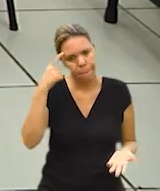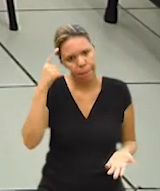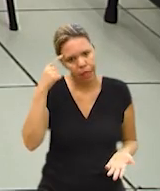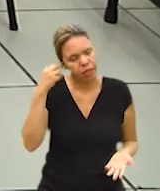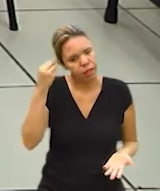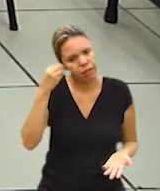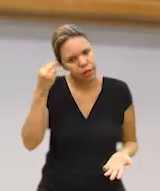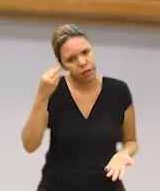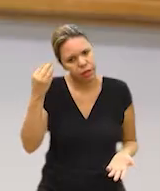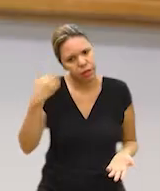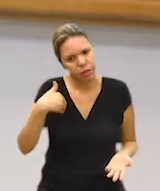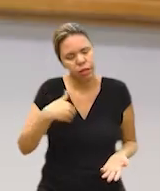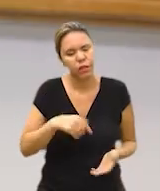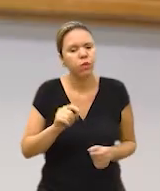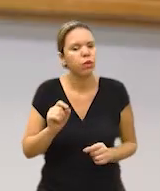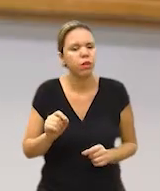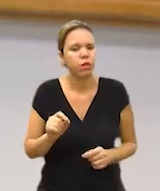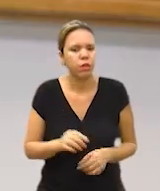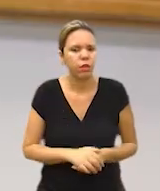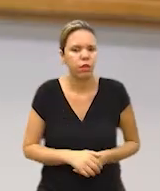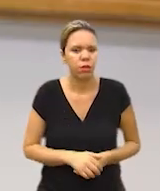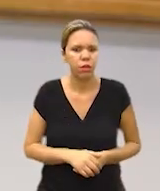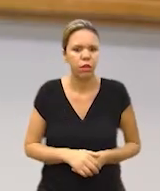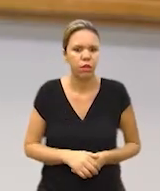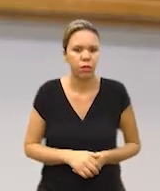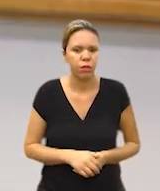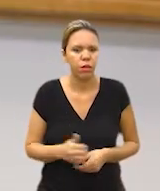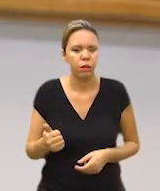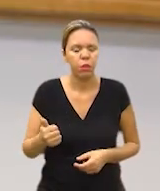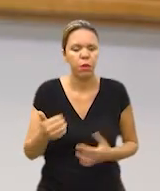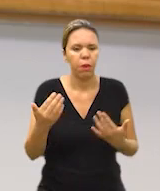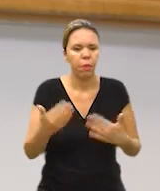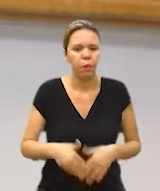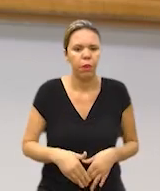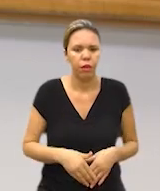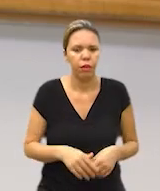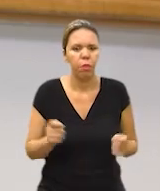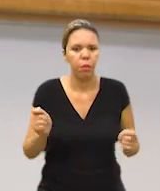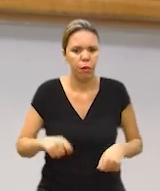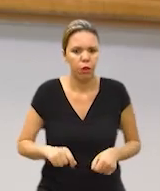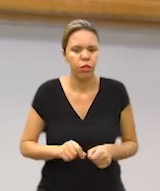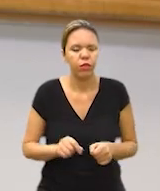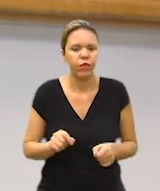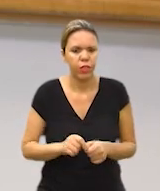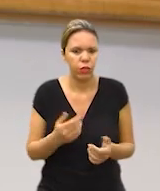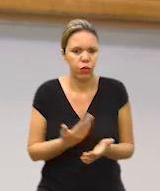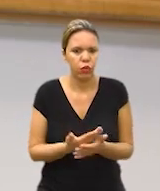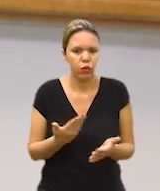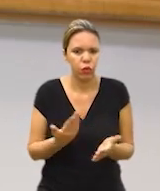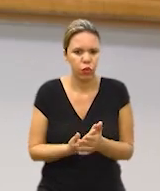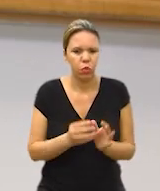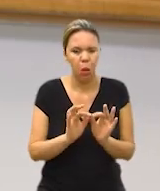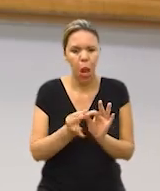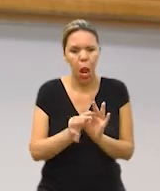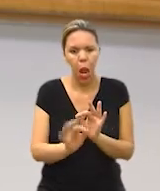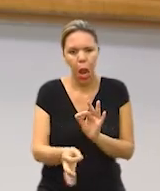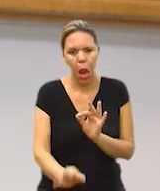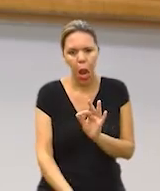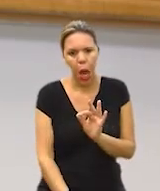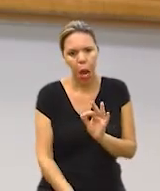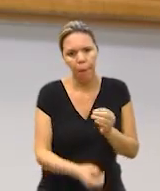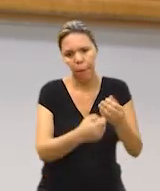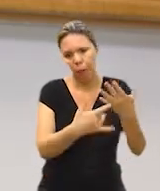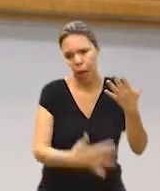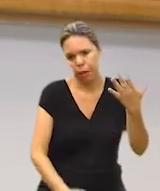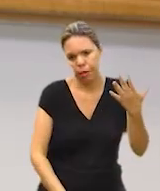pela experiência, né, que para a primeira fase ele pode até fazer um estudo mais longo,